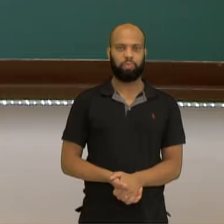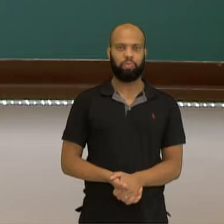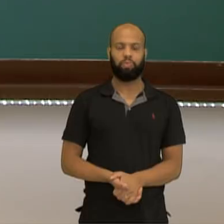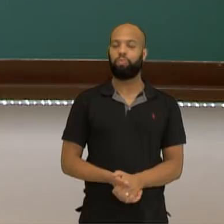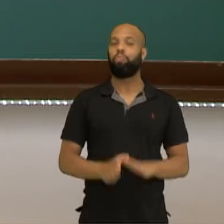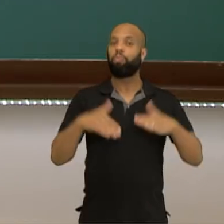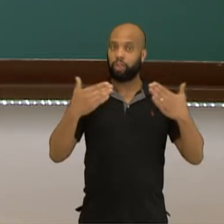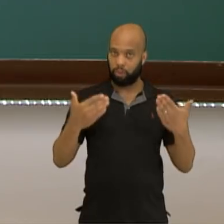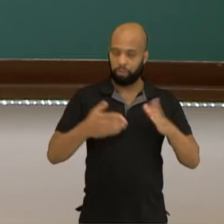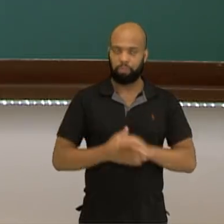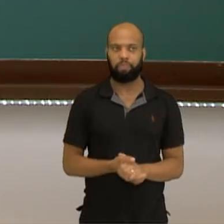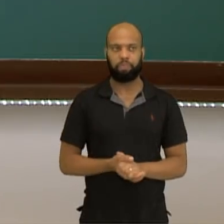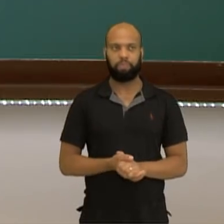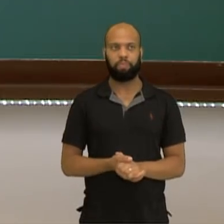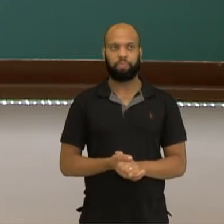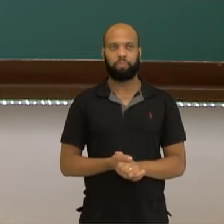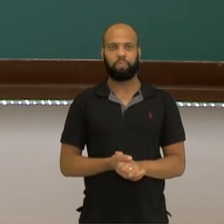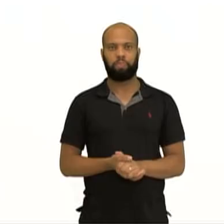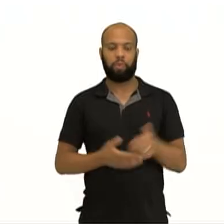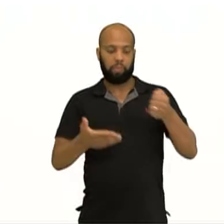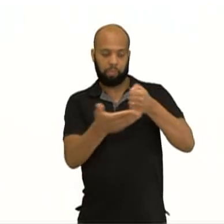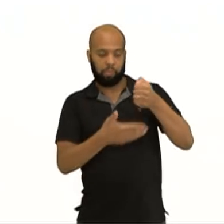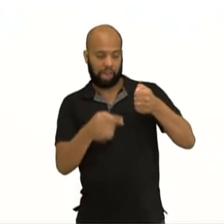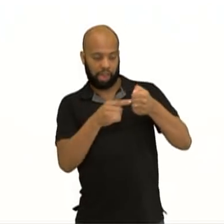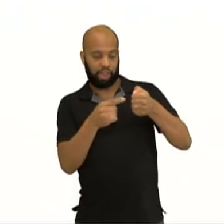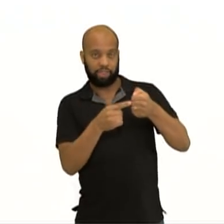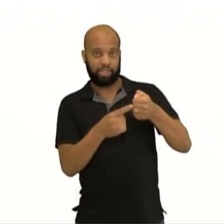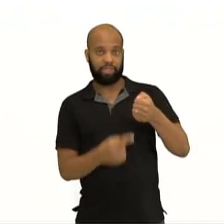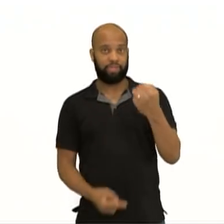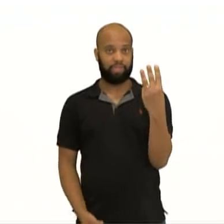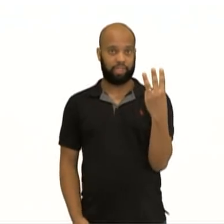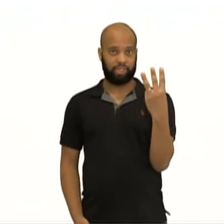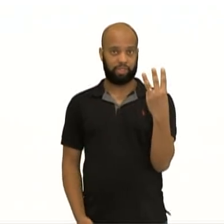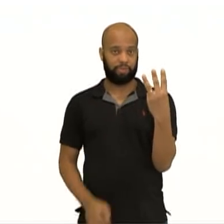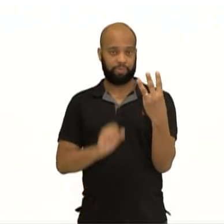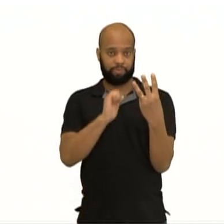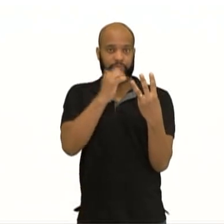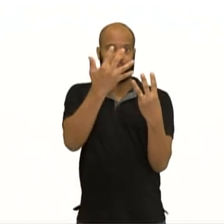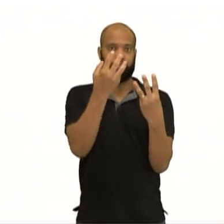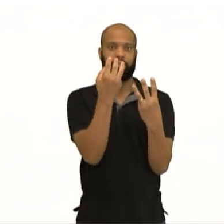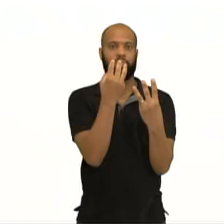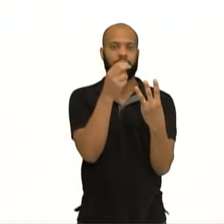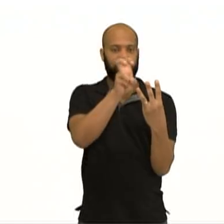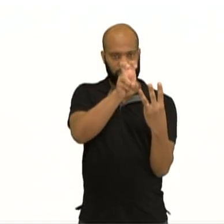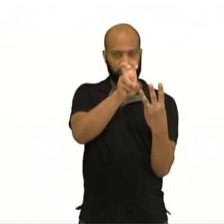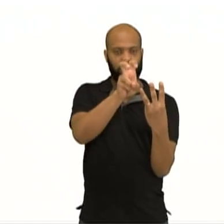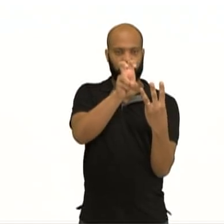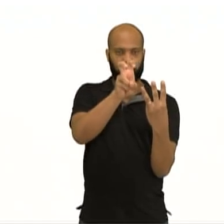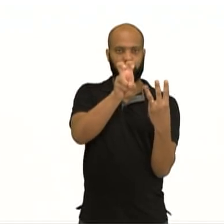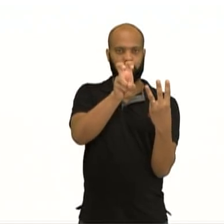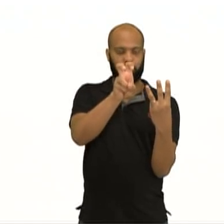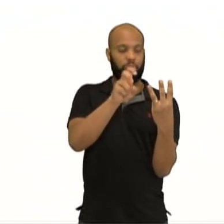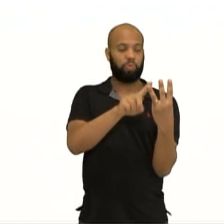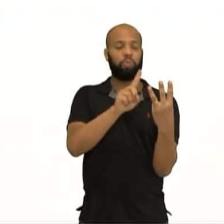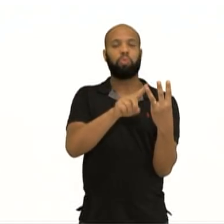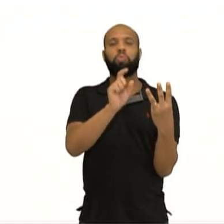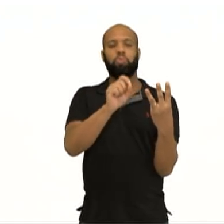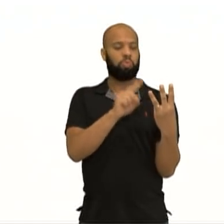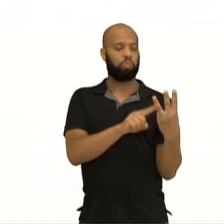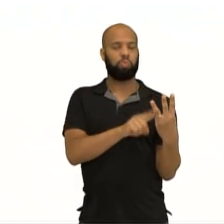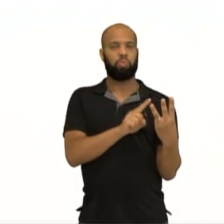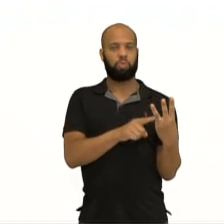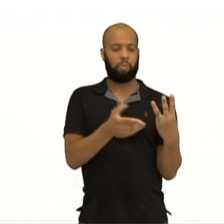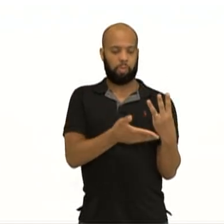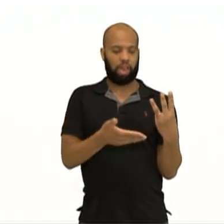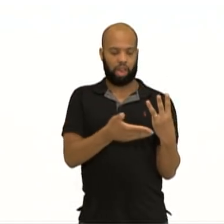E aí? Base 3, expoente 5. Então, aqui eu tenho 3 elevado à quinta. 3 é a base,